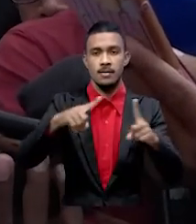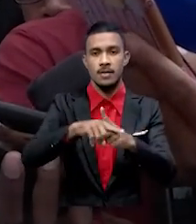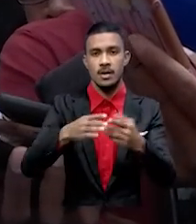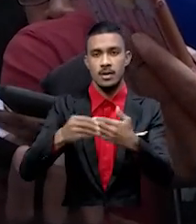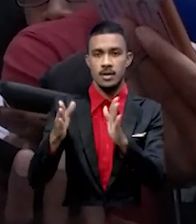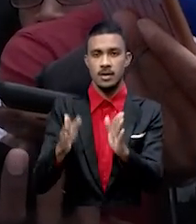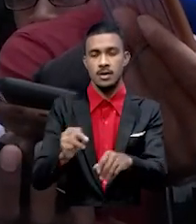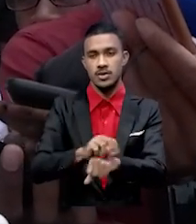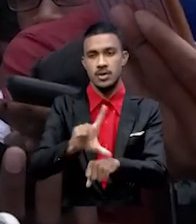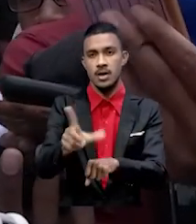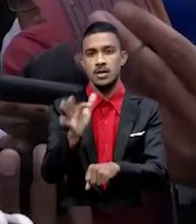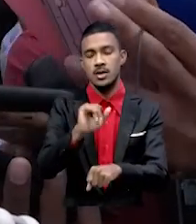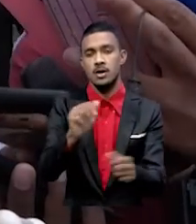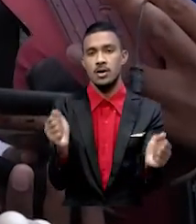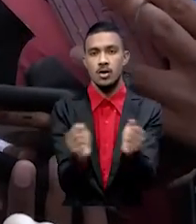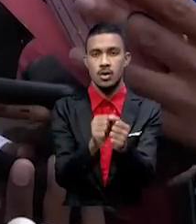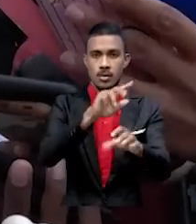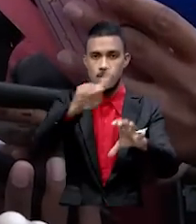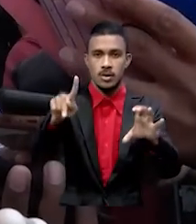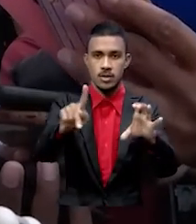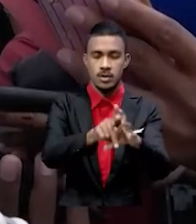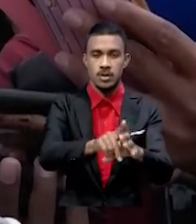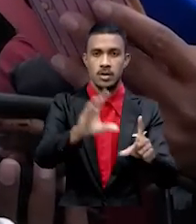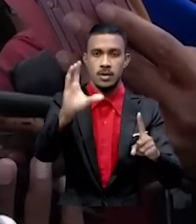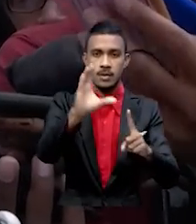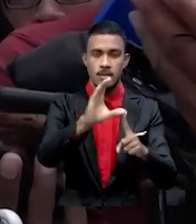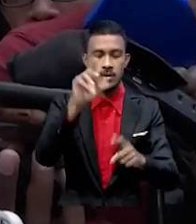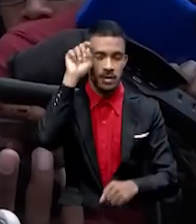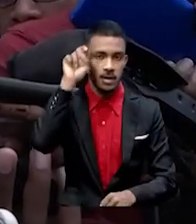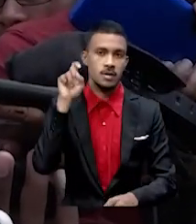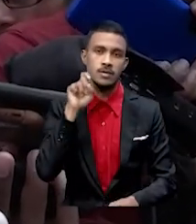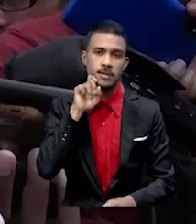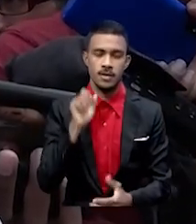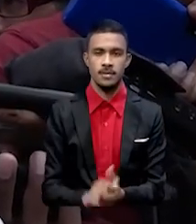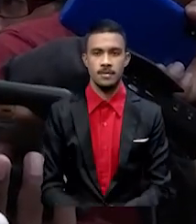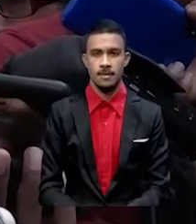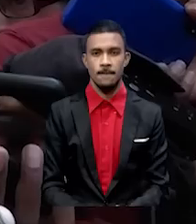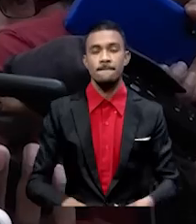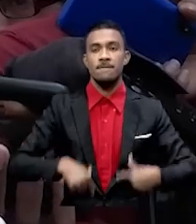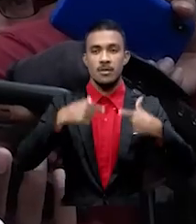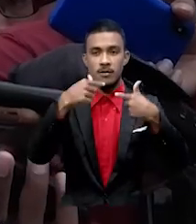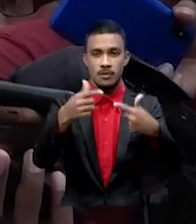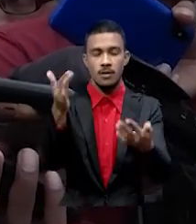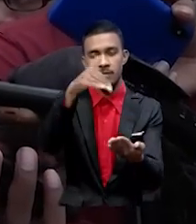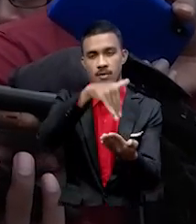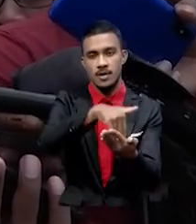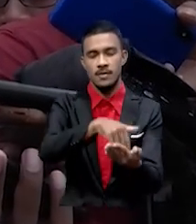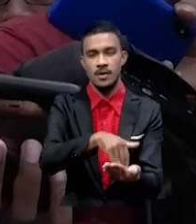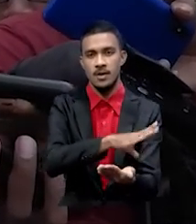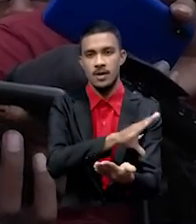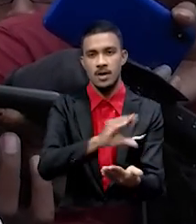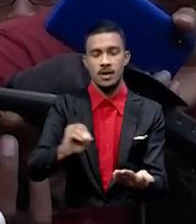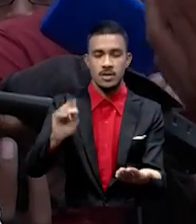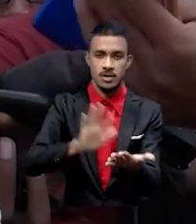sira, com a presença comandante Xanana Guzmão Nia, ceifou fila fale